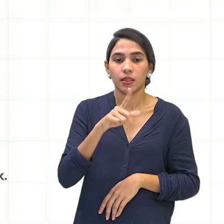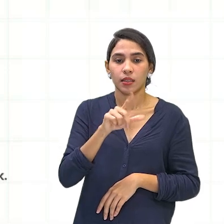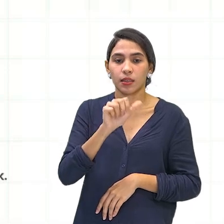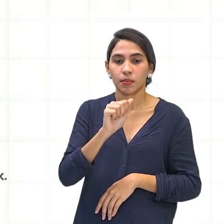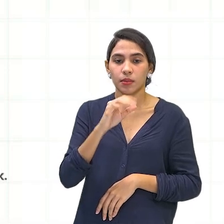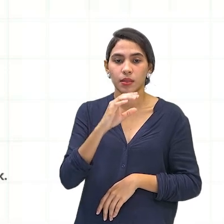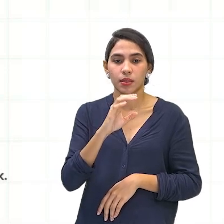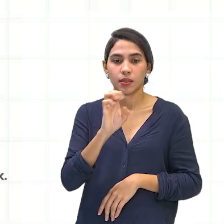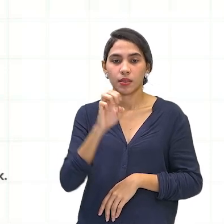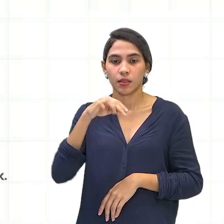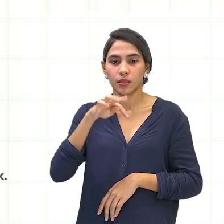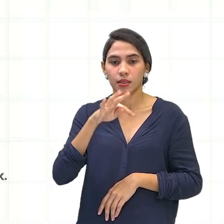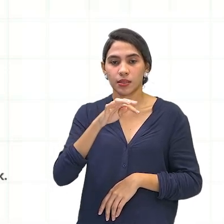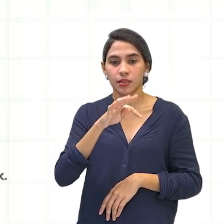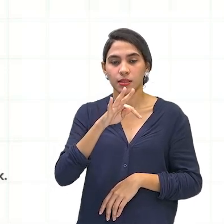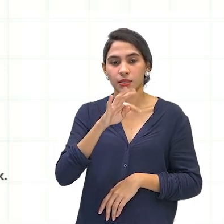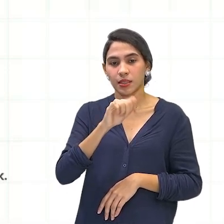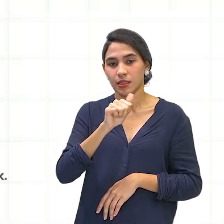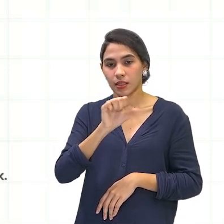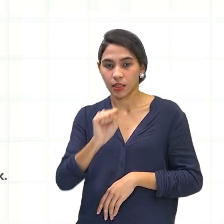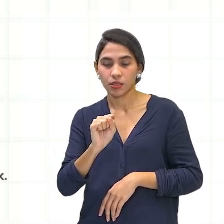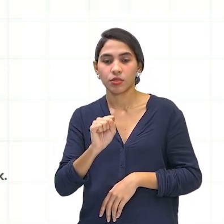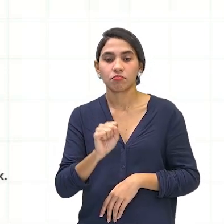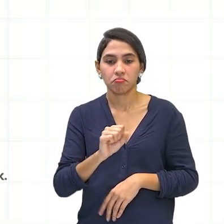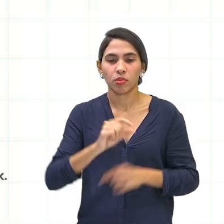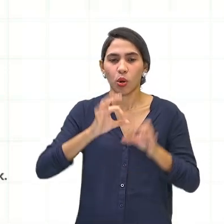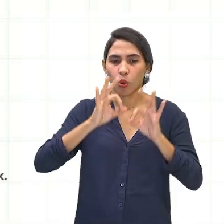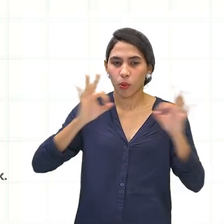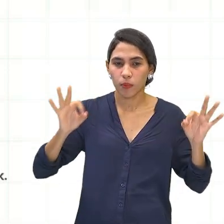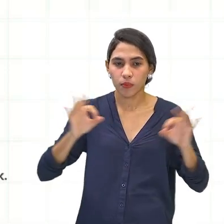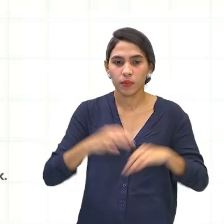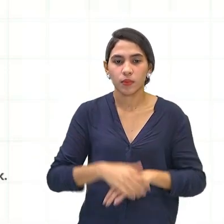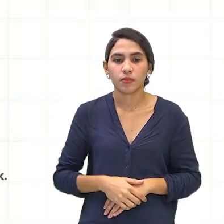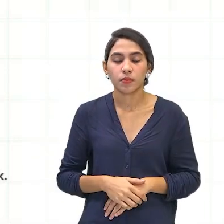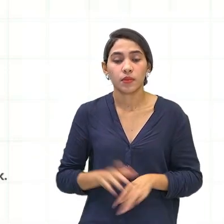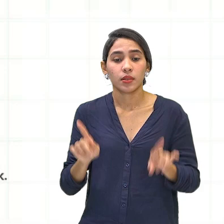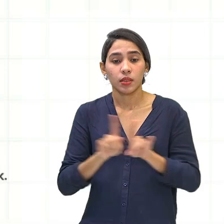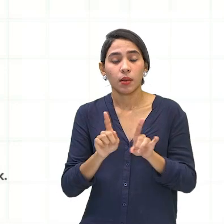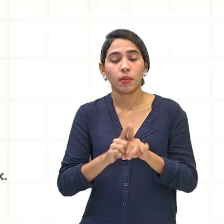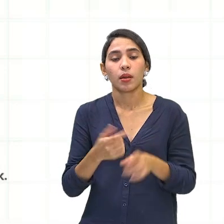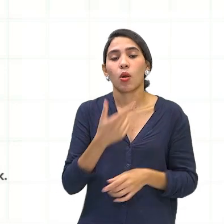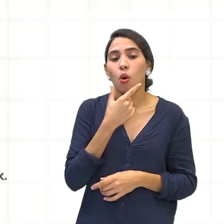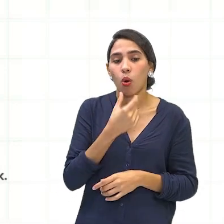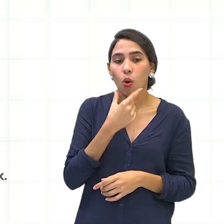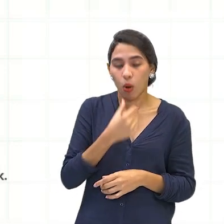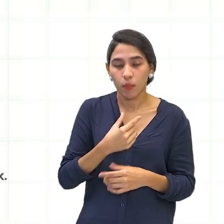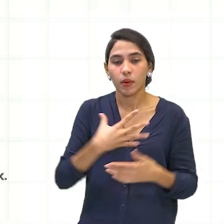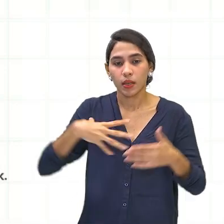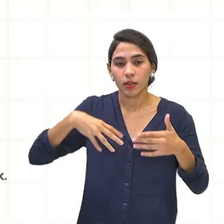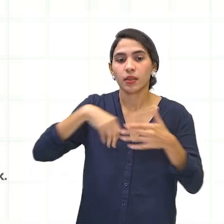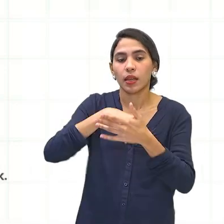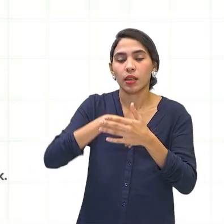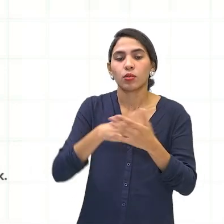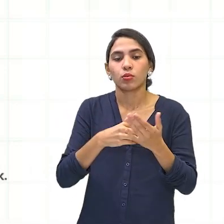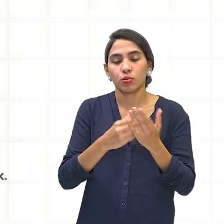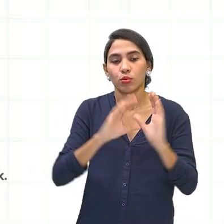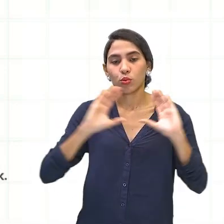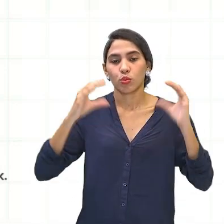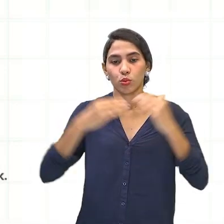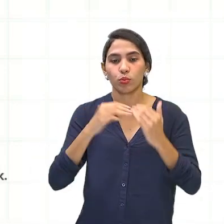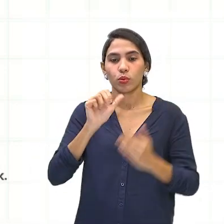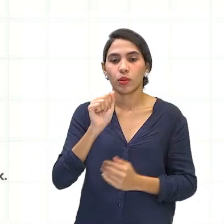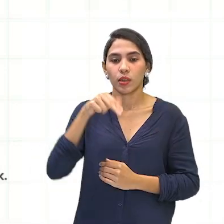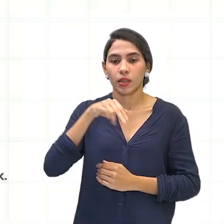E os principais representantes a gente vai encontrar aí o homem, né? O homem também é animal, pertence ao reino animal. Temos aí